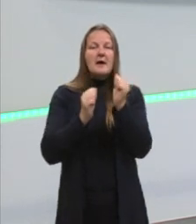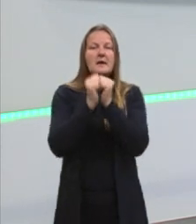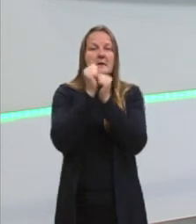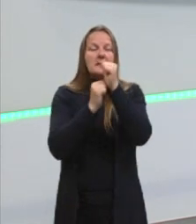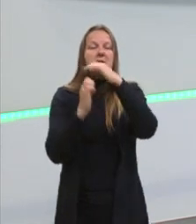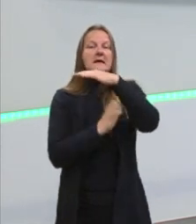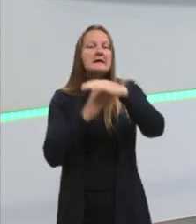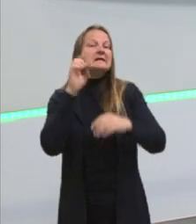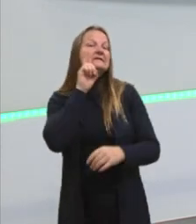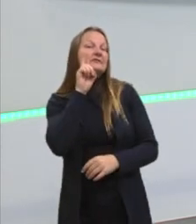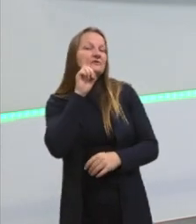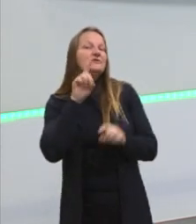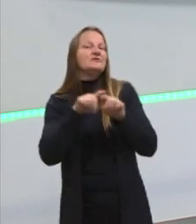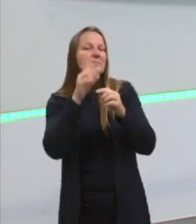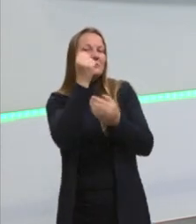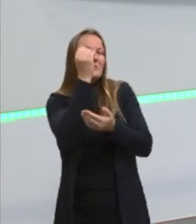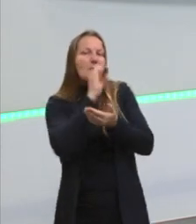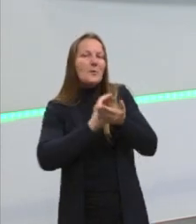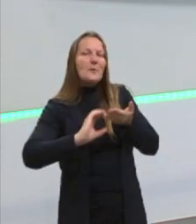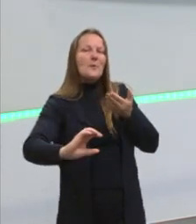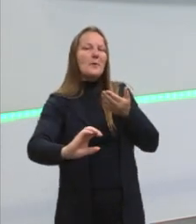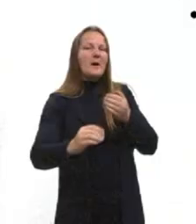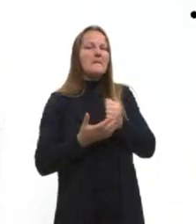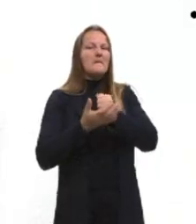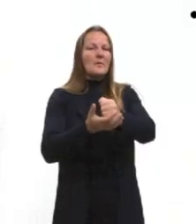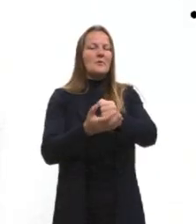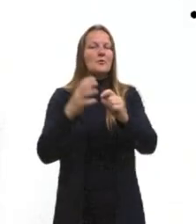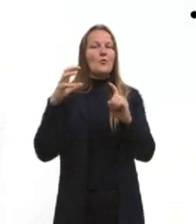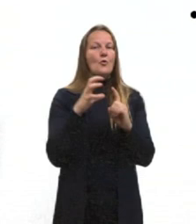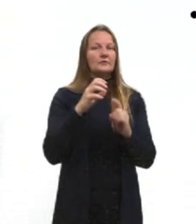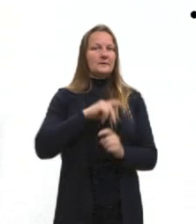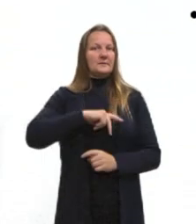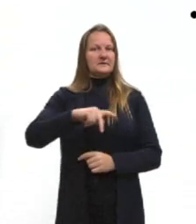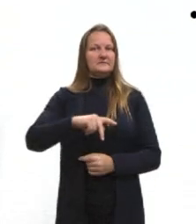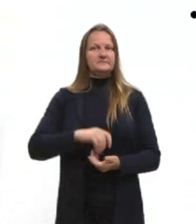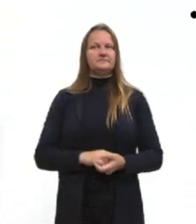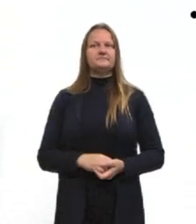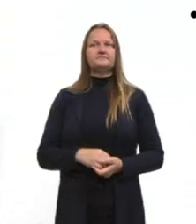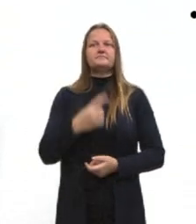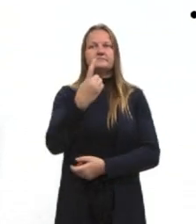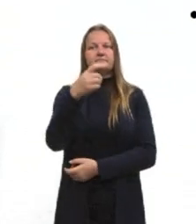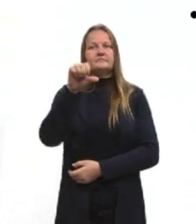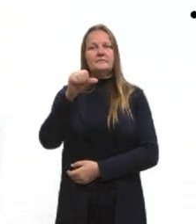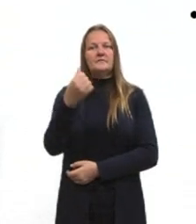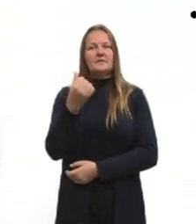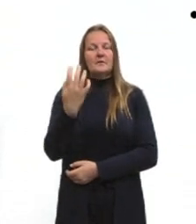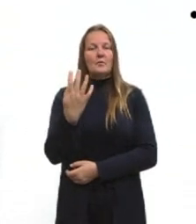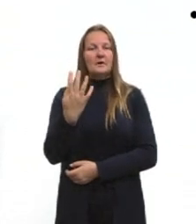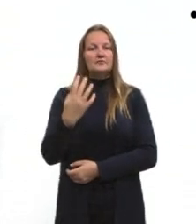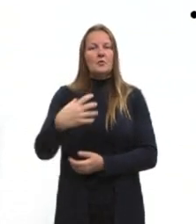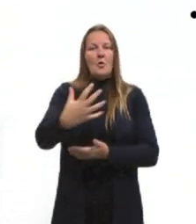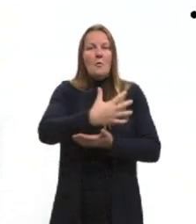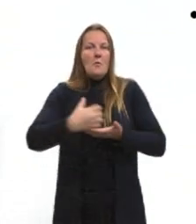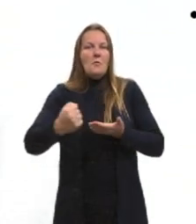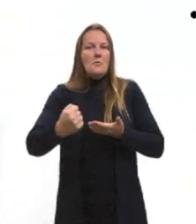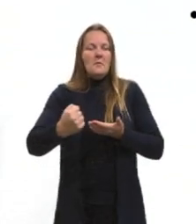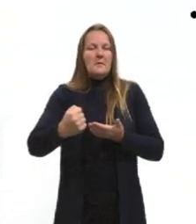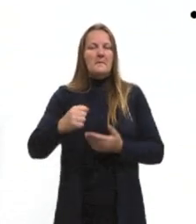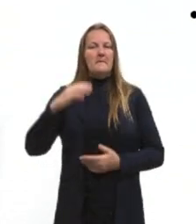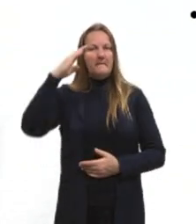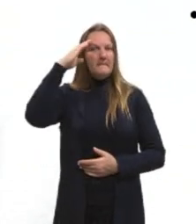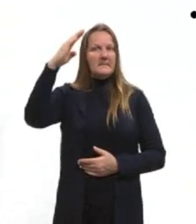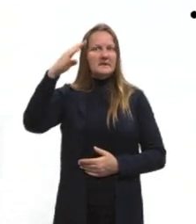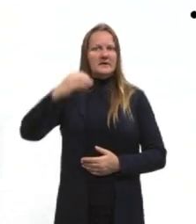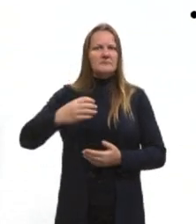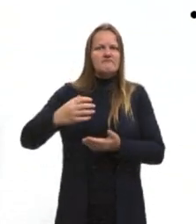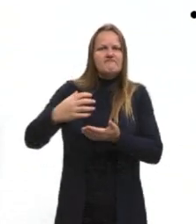Unidos então aqui 1964 o golpe militar Então os militares resolvem tomar